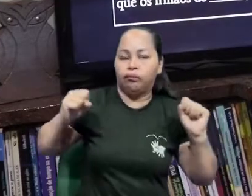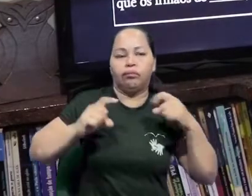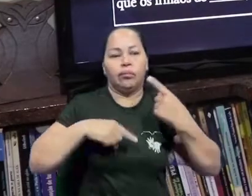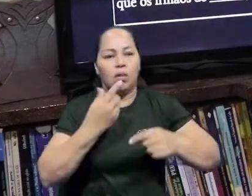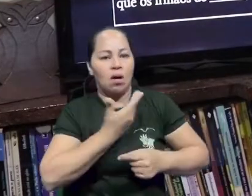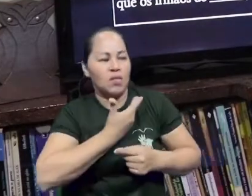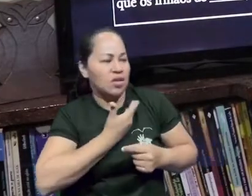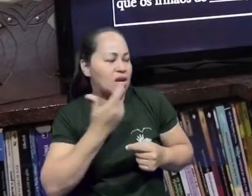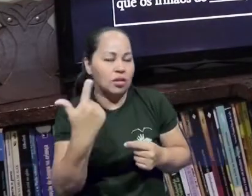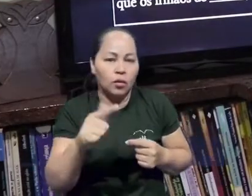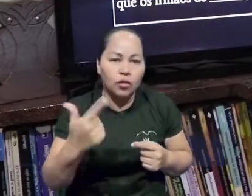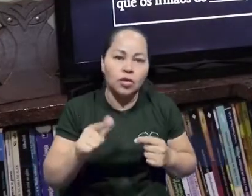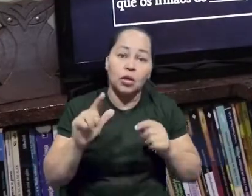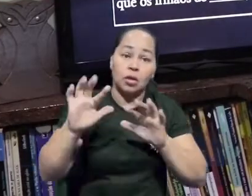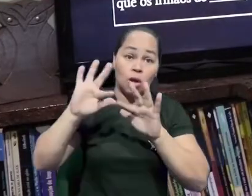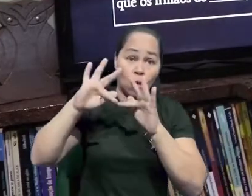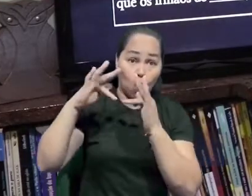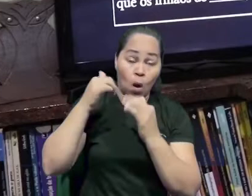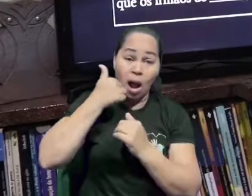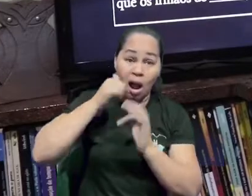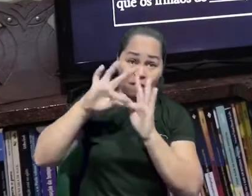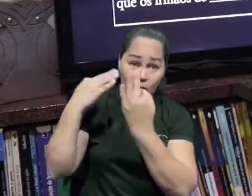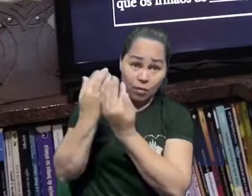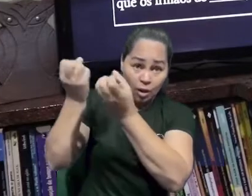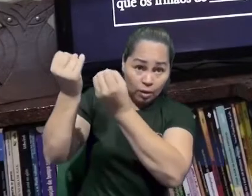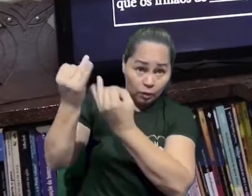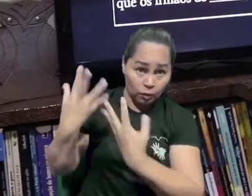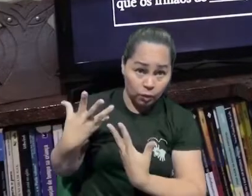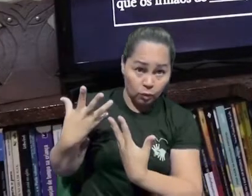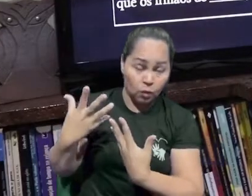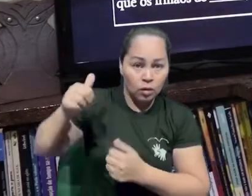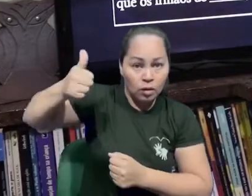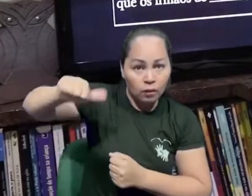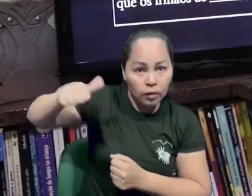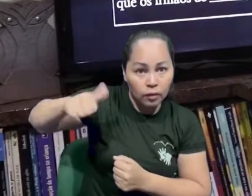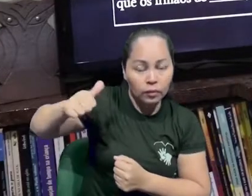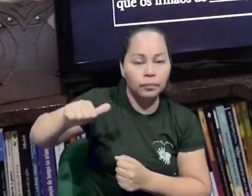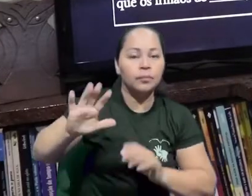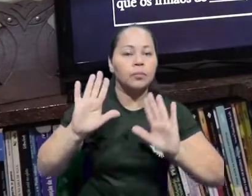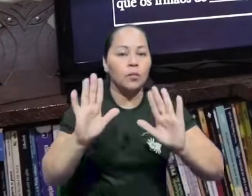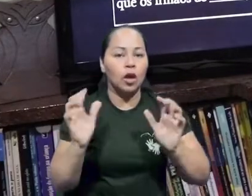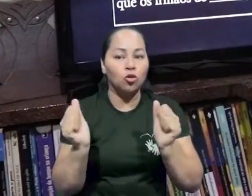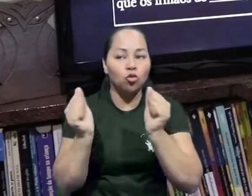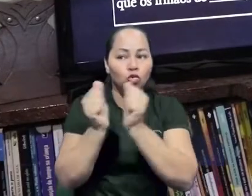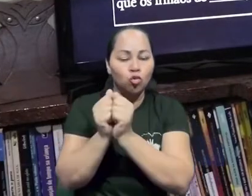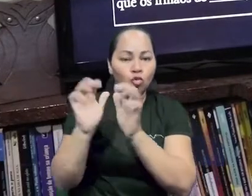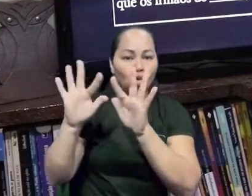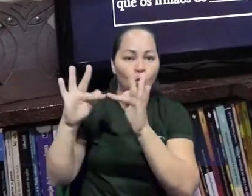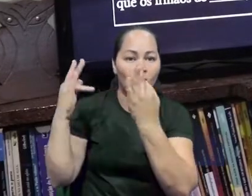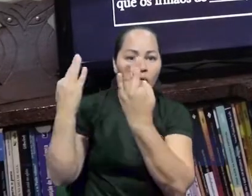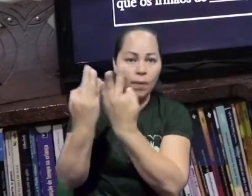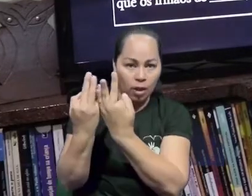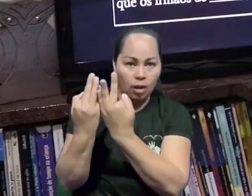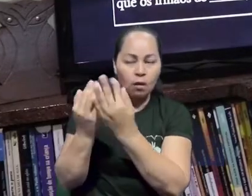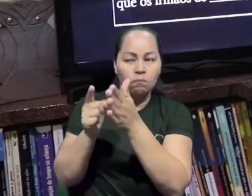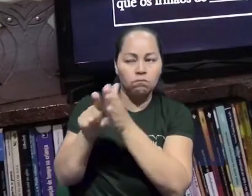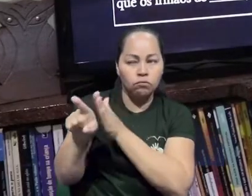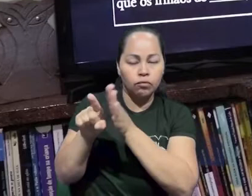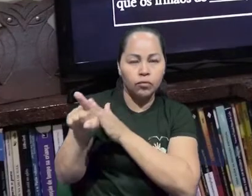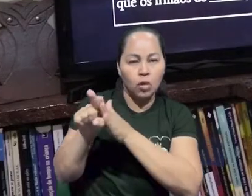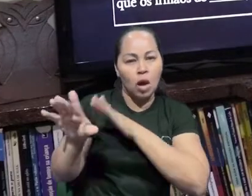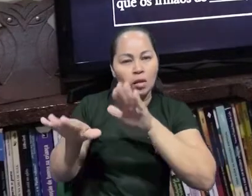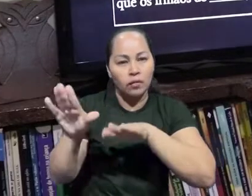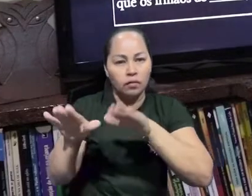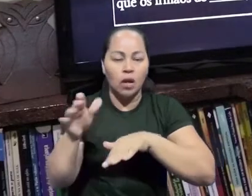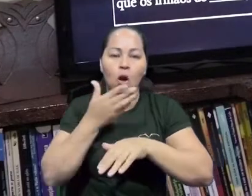poucas amizades, segundo a mãe, né? Essa avaliação foi feita, a anamnese, com a família. Normalmente